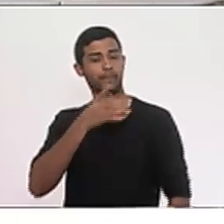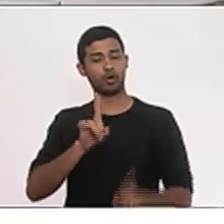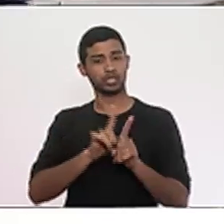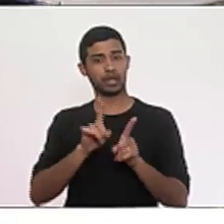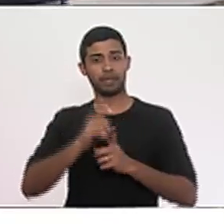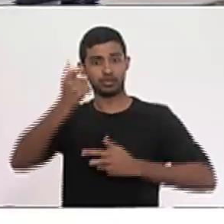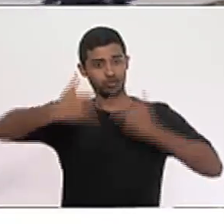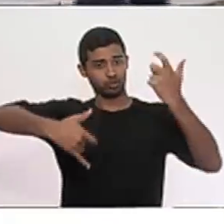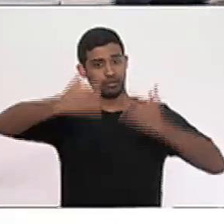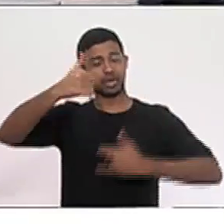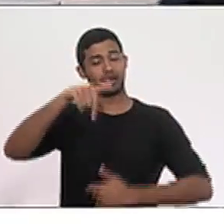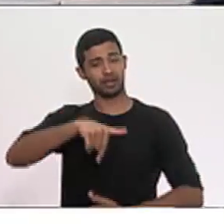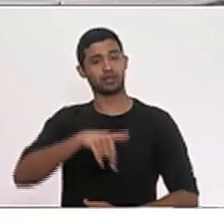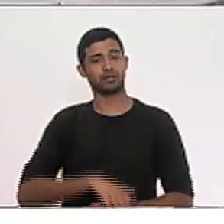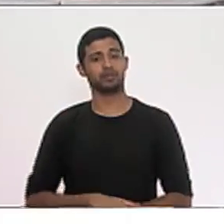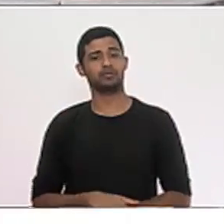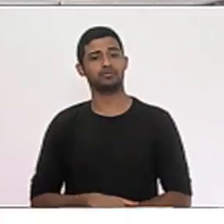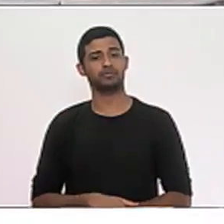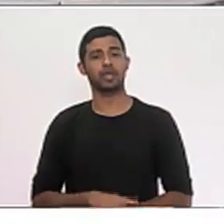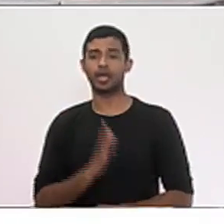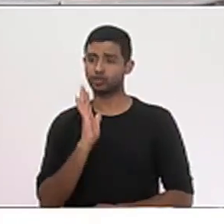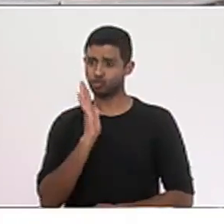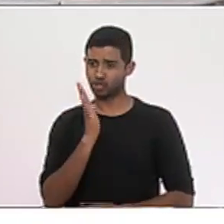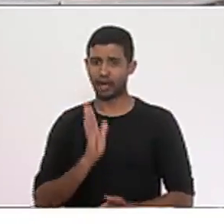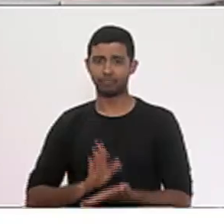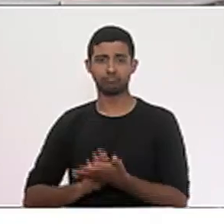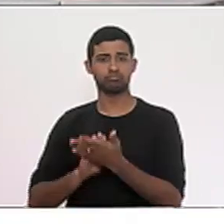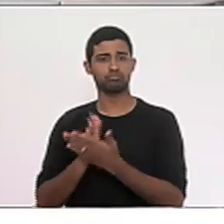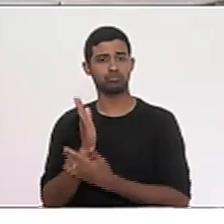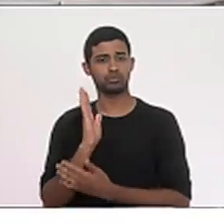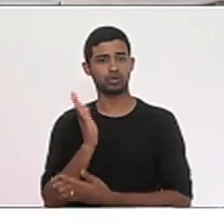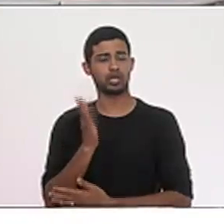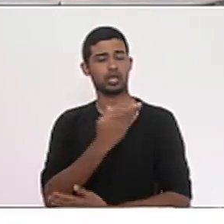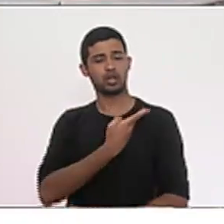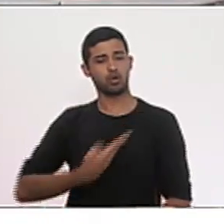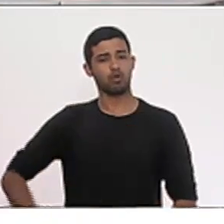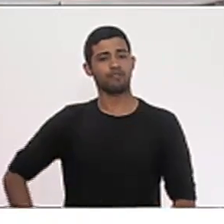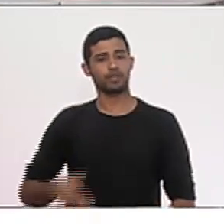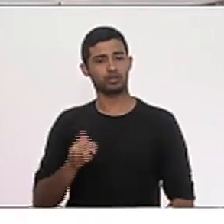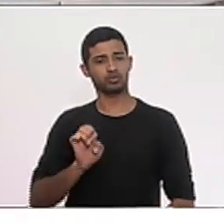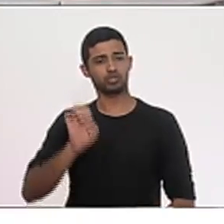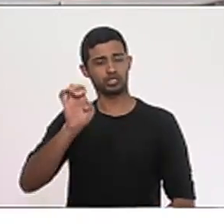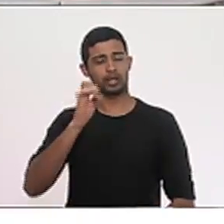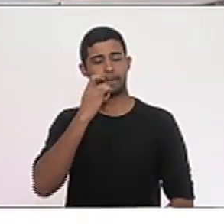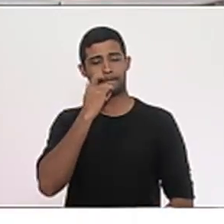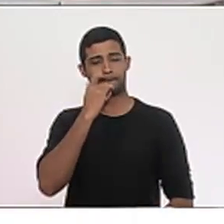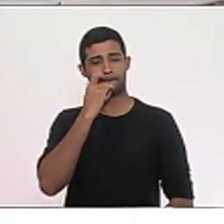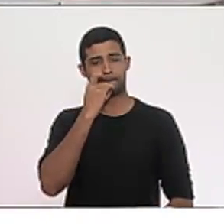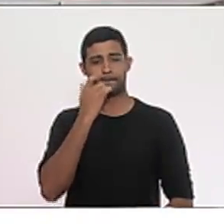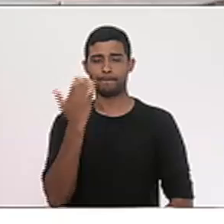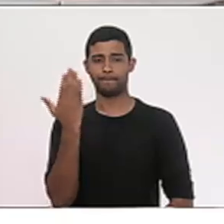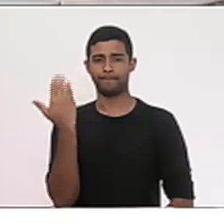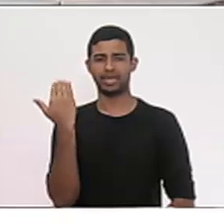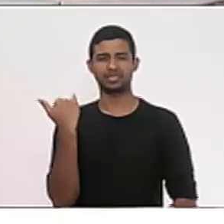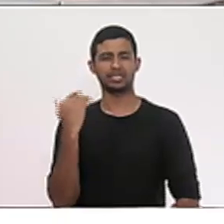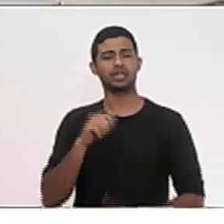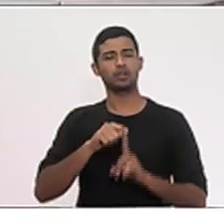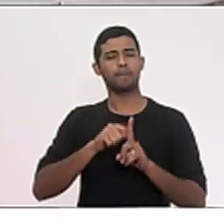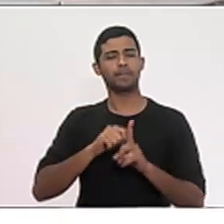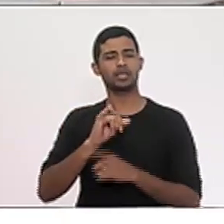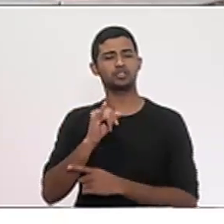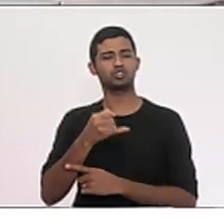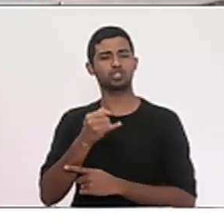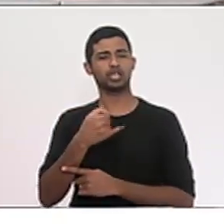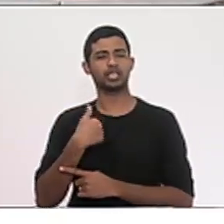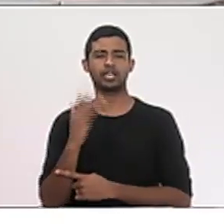registrar aqui, já foi contemplado aqui, que o governo do Estado, no início aqui de janeiro,